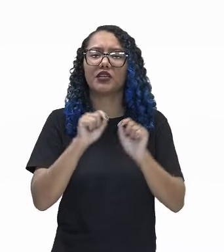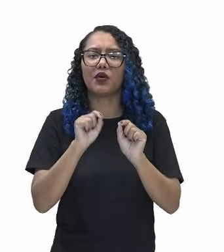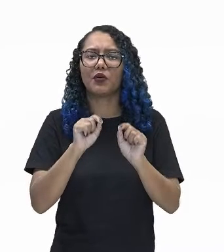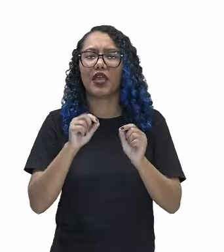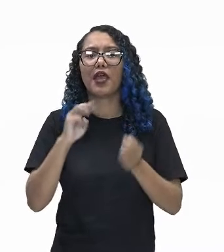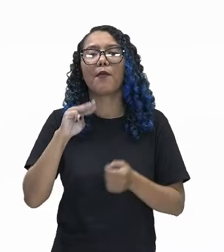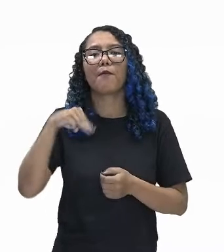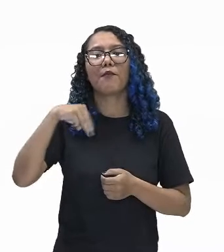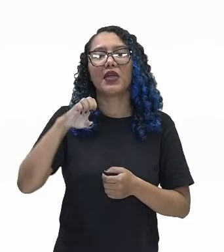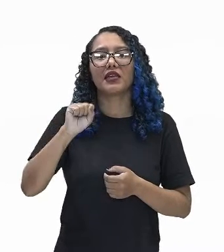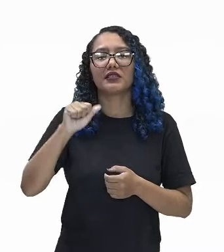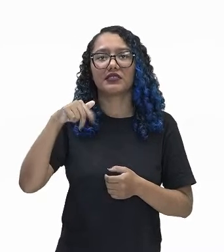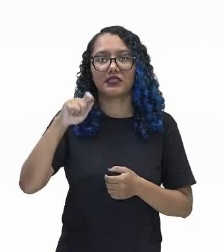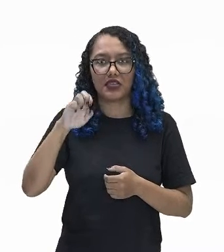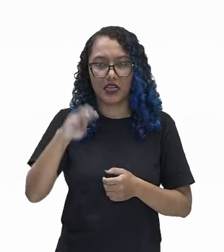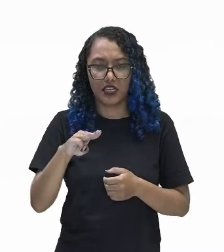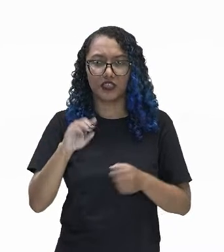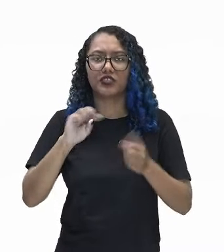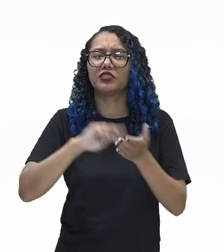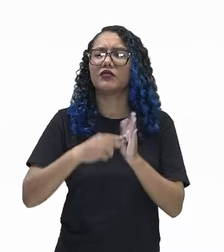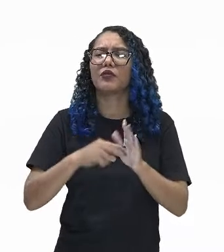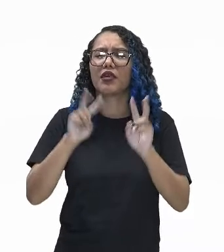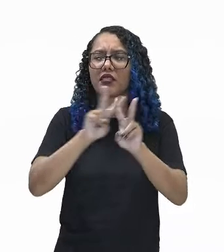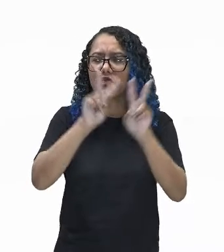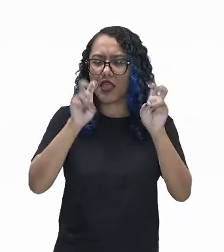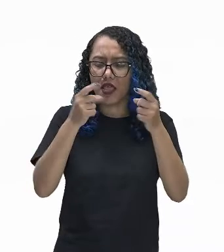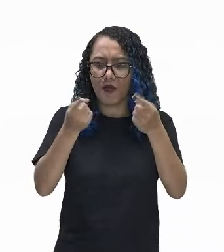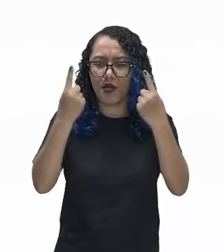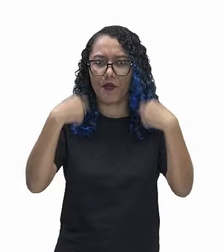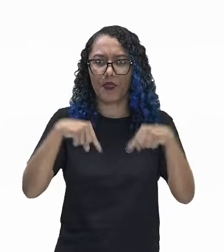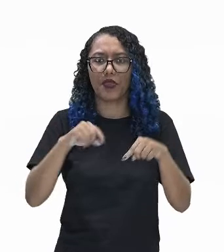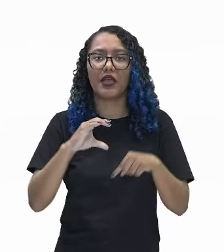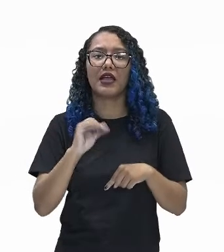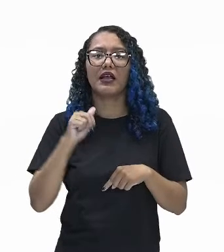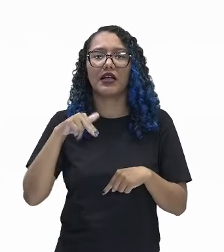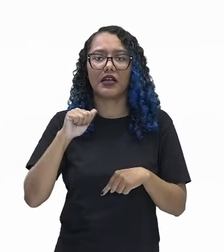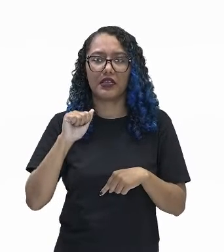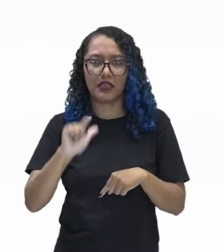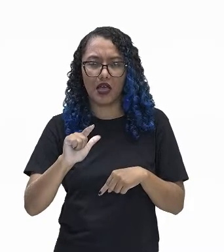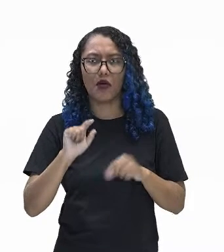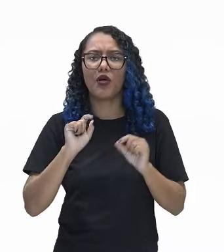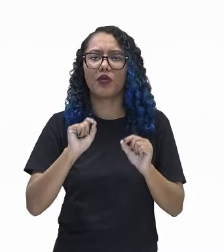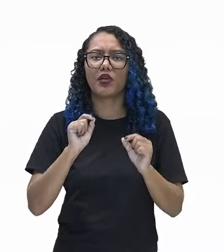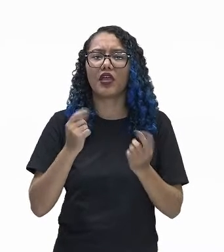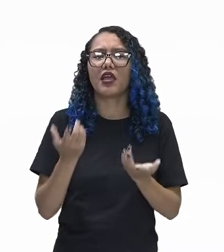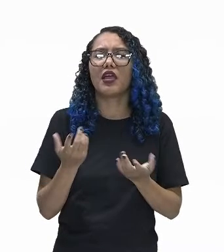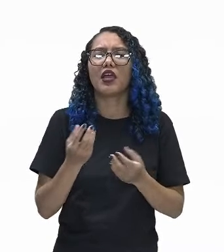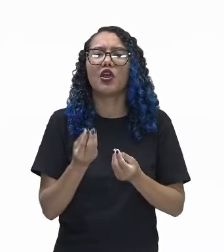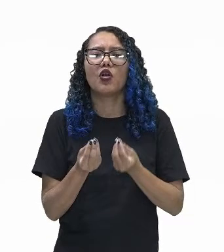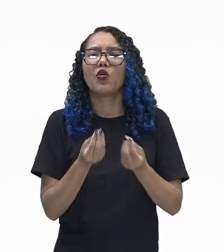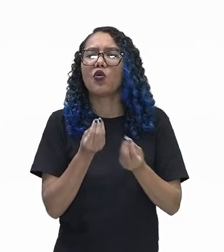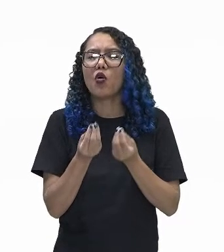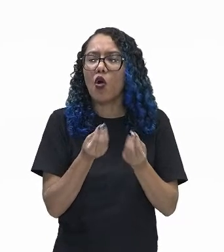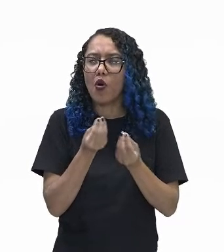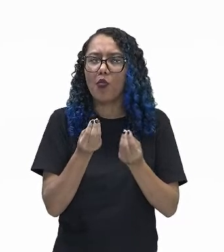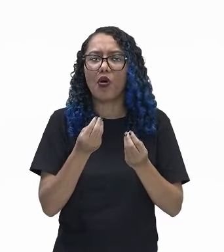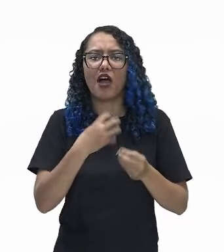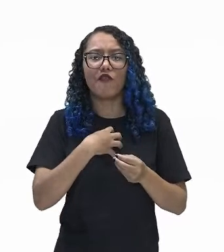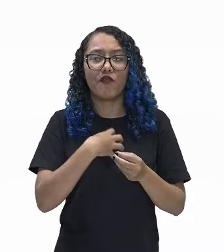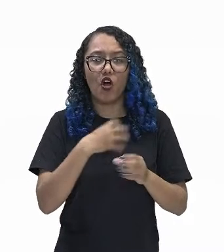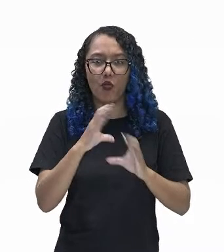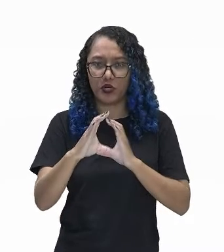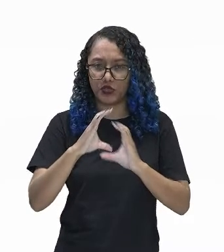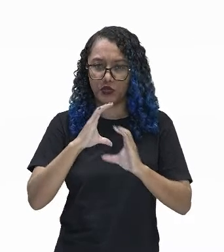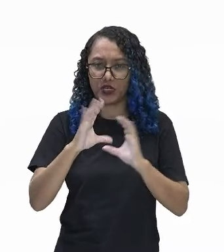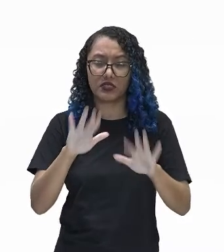falar? O conteúdo. O canal, o meio de comunicação que ele vai utilizar para passar a